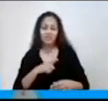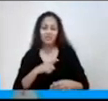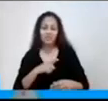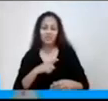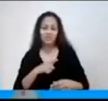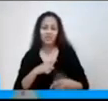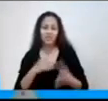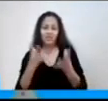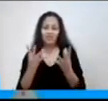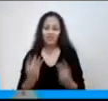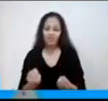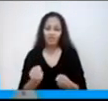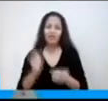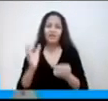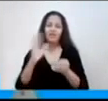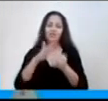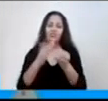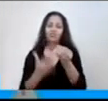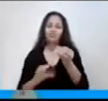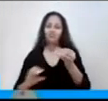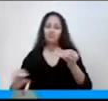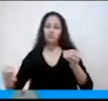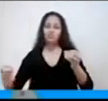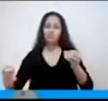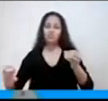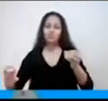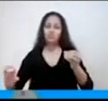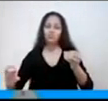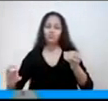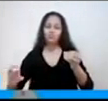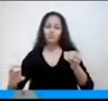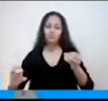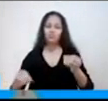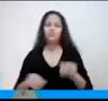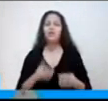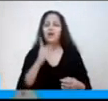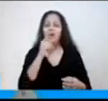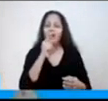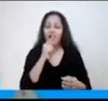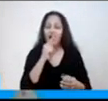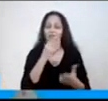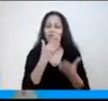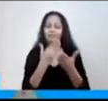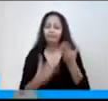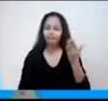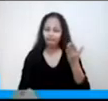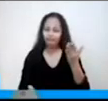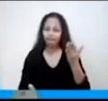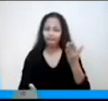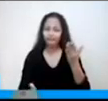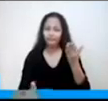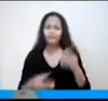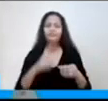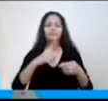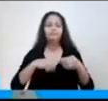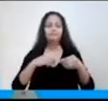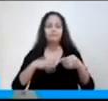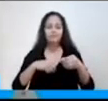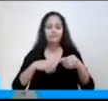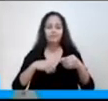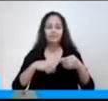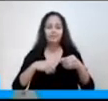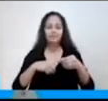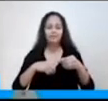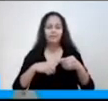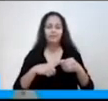de esgotos em nosso país. E 37% da água coletada e tratada é perdida no sistema de distribuição das